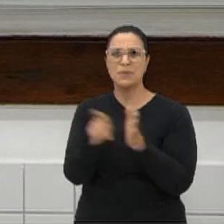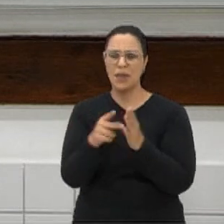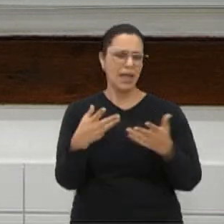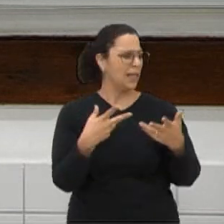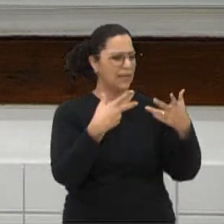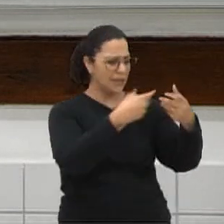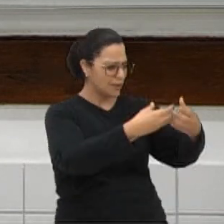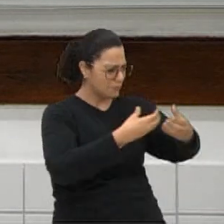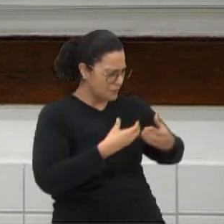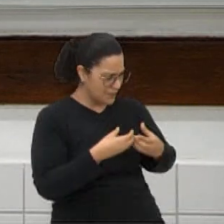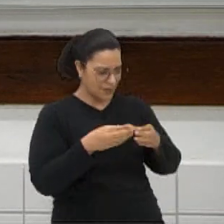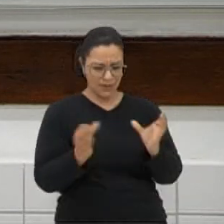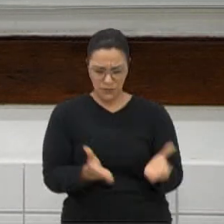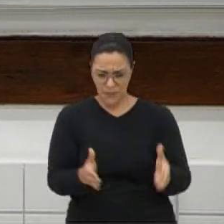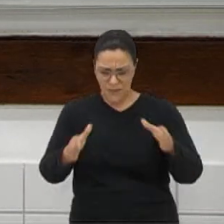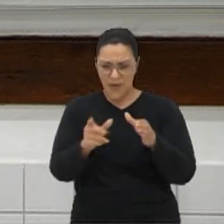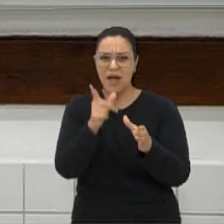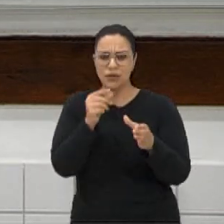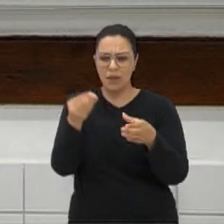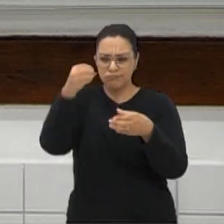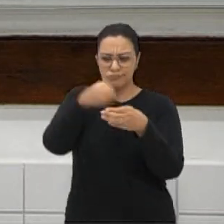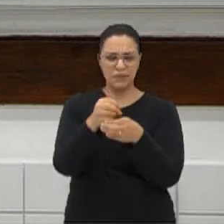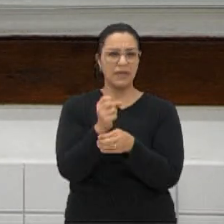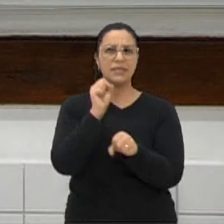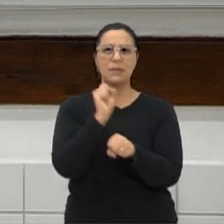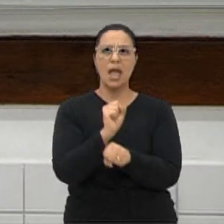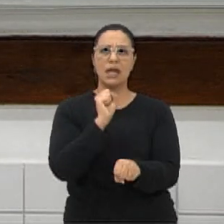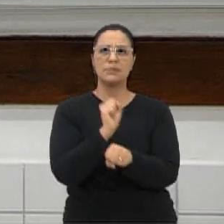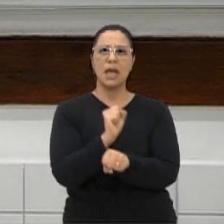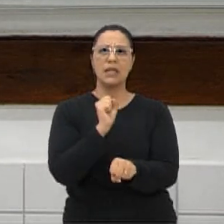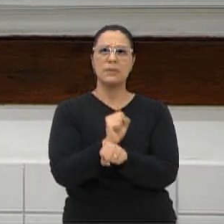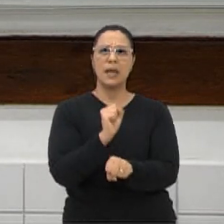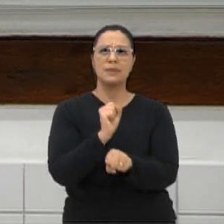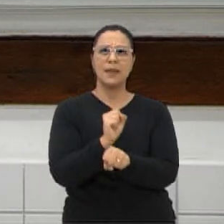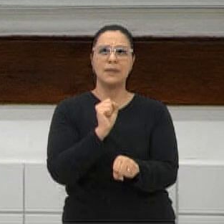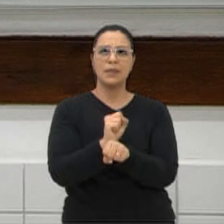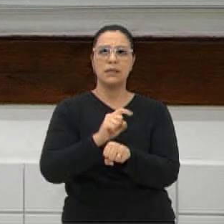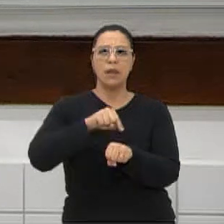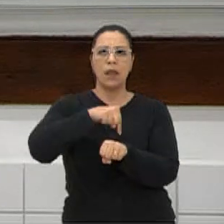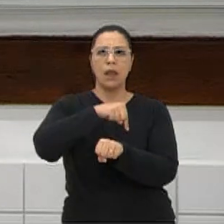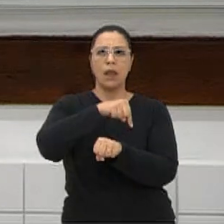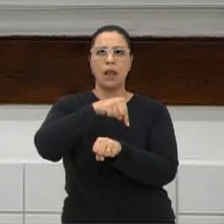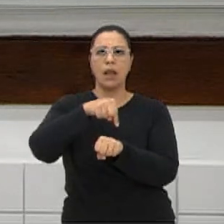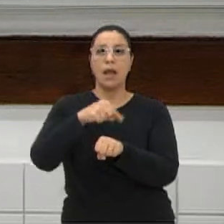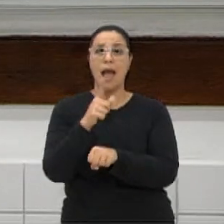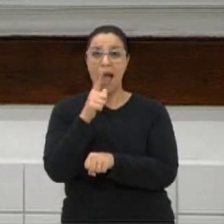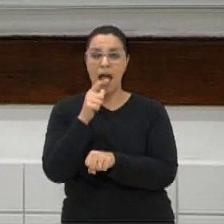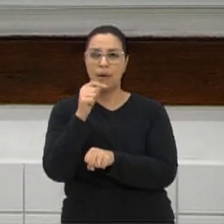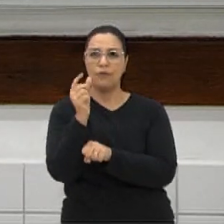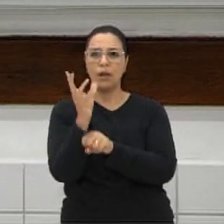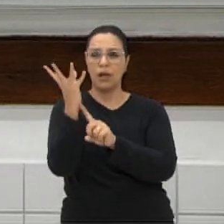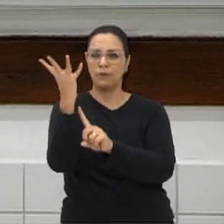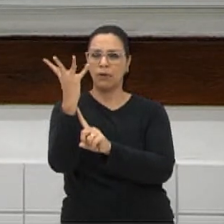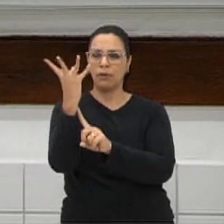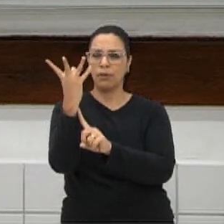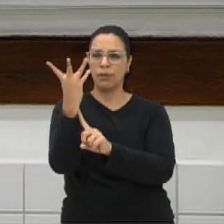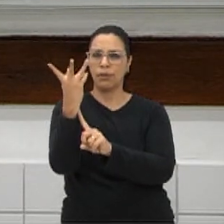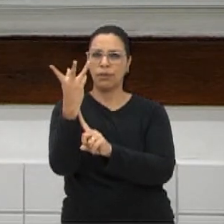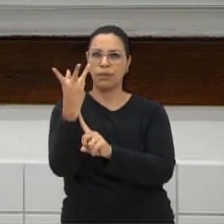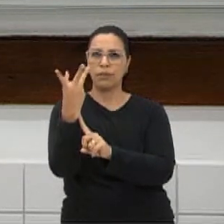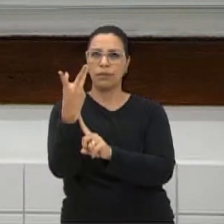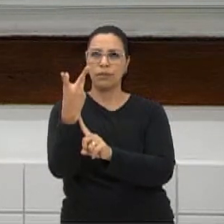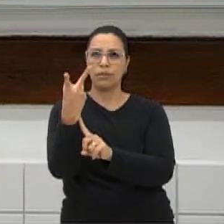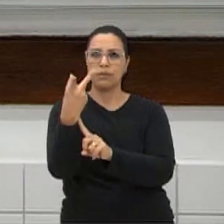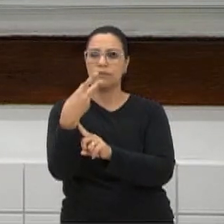que lindo, e coloca ela num vaso e tudo, e deixa ali com água e tudo, com o tempo, mesmo com a água, aquela flor ela vai se murchando.